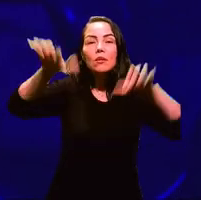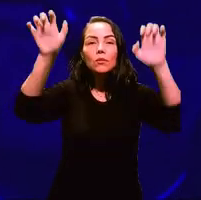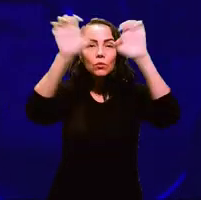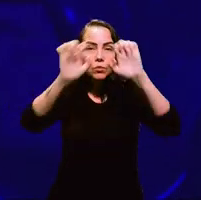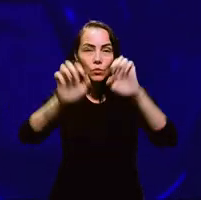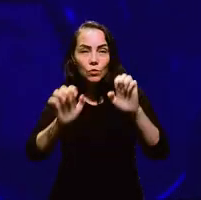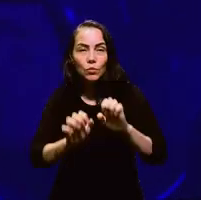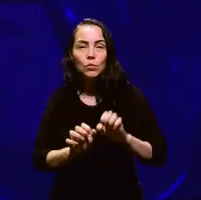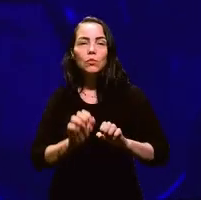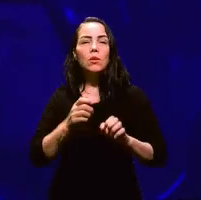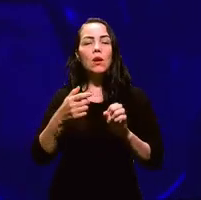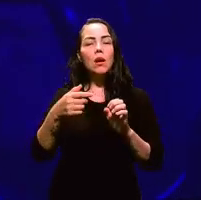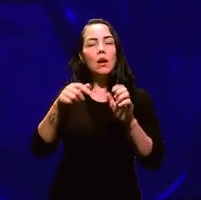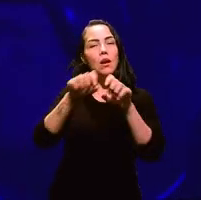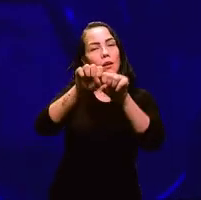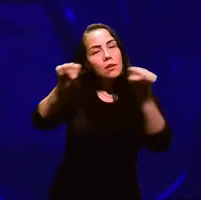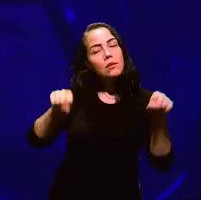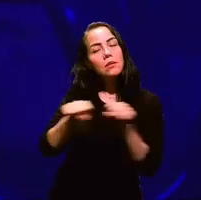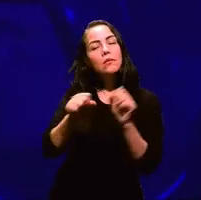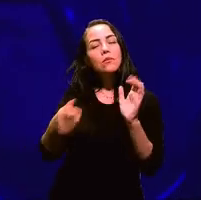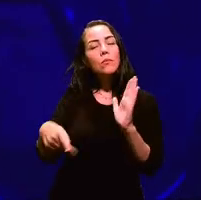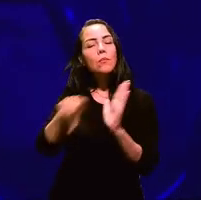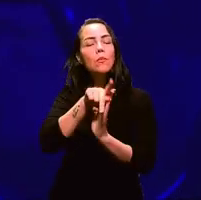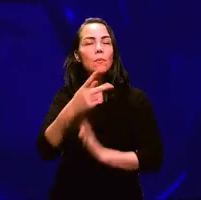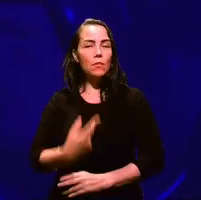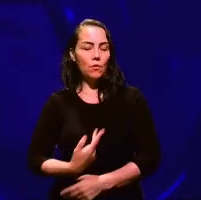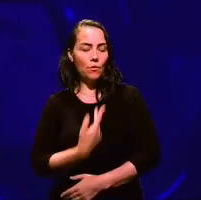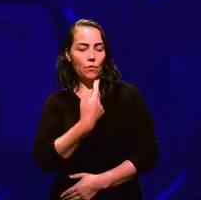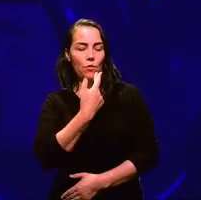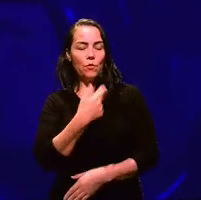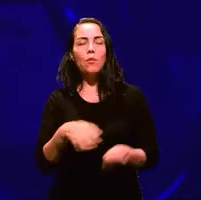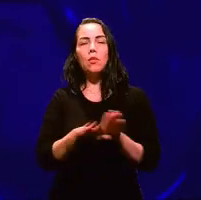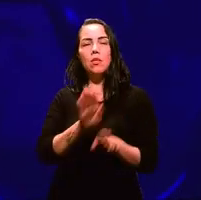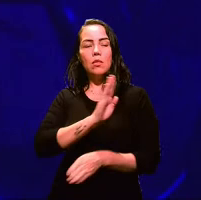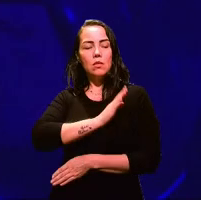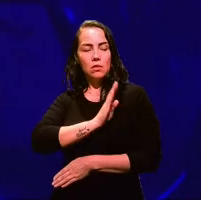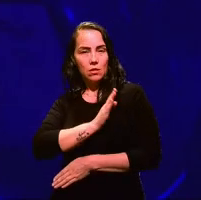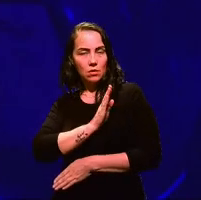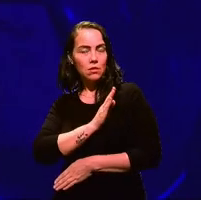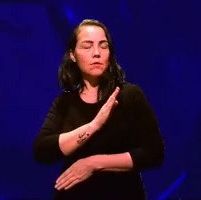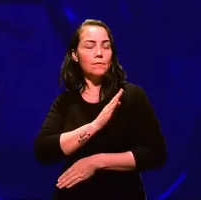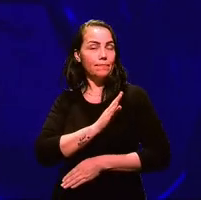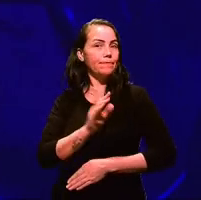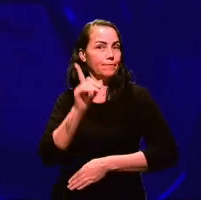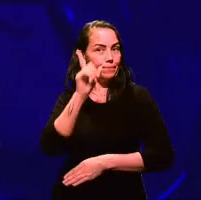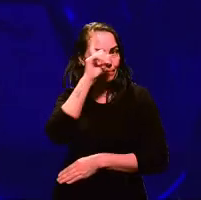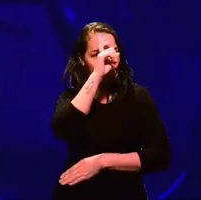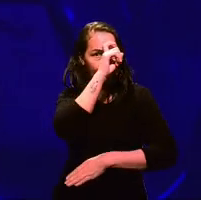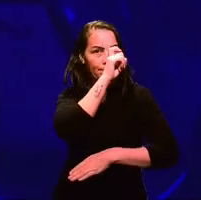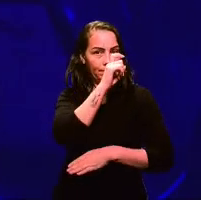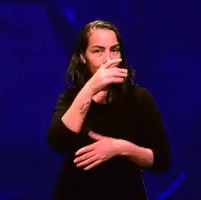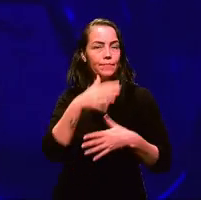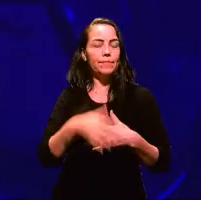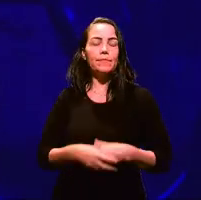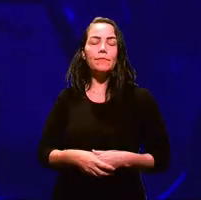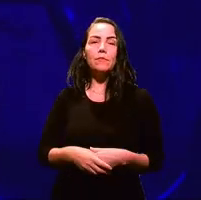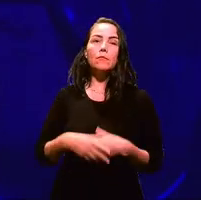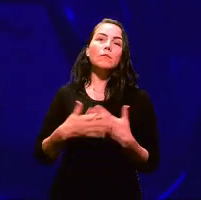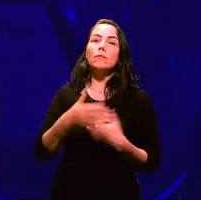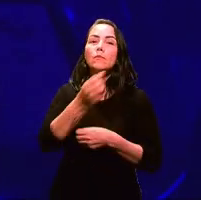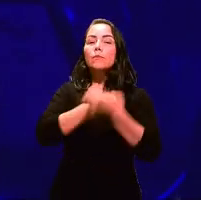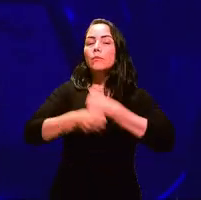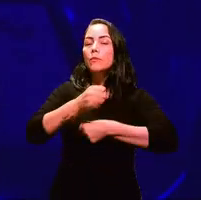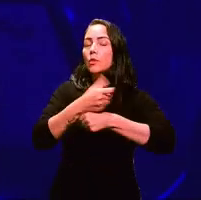a habilitação dos serviços de cardiologia e cirurgia vascular de alta complexidade. No ano